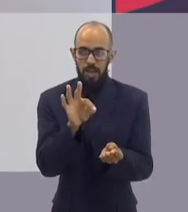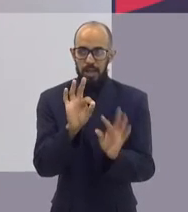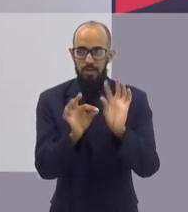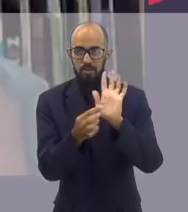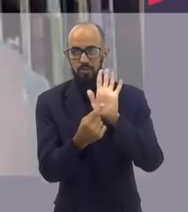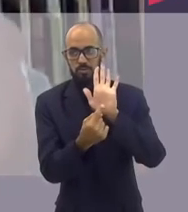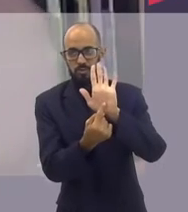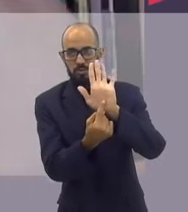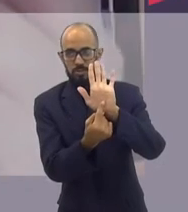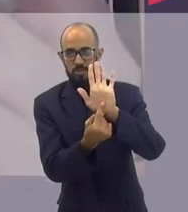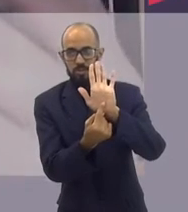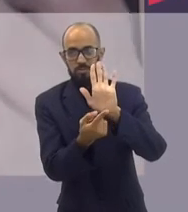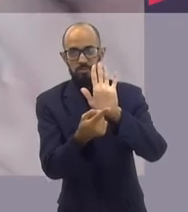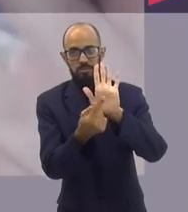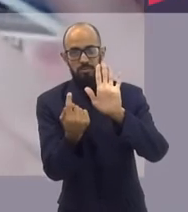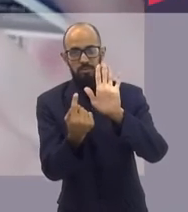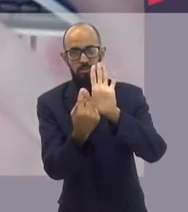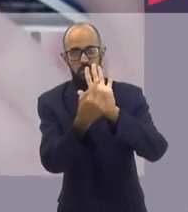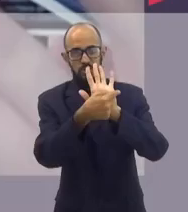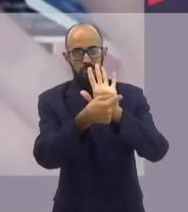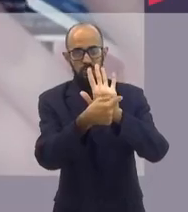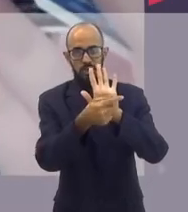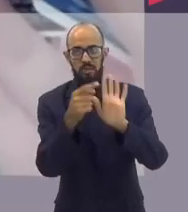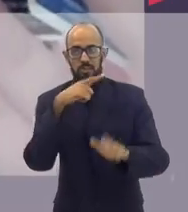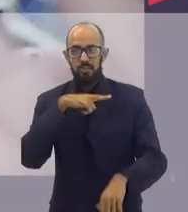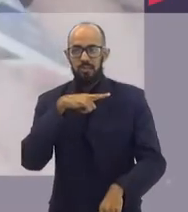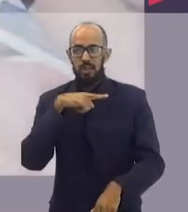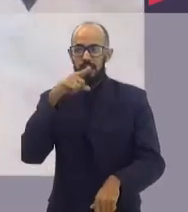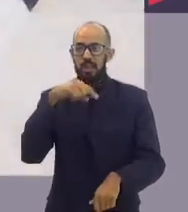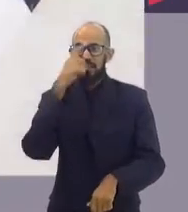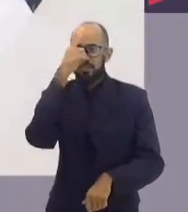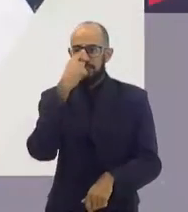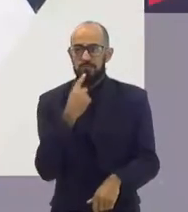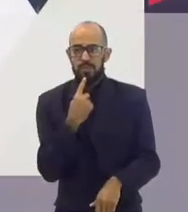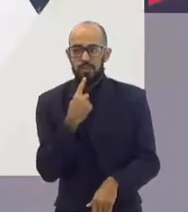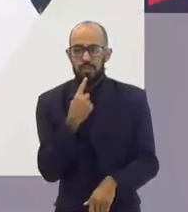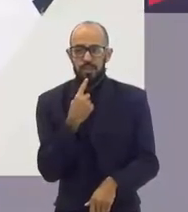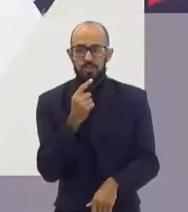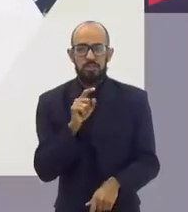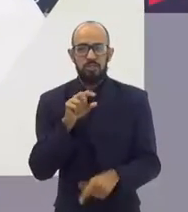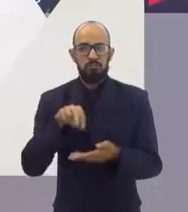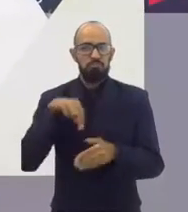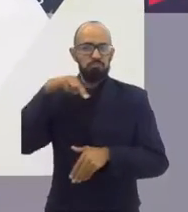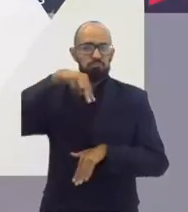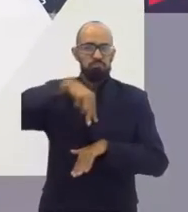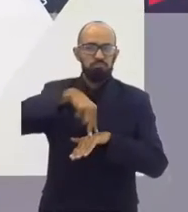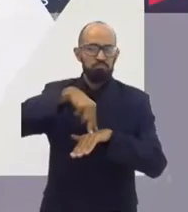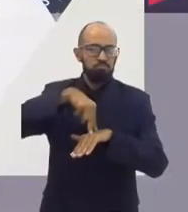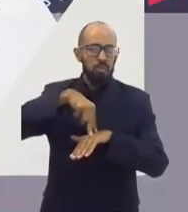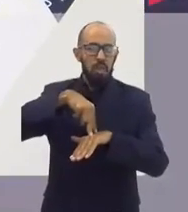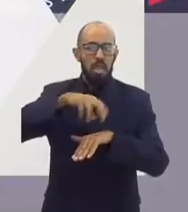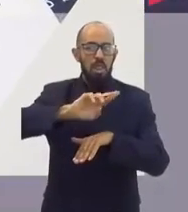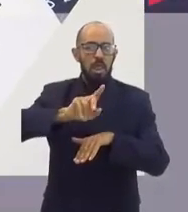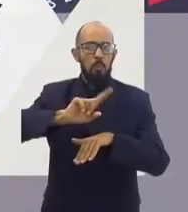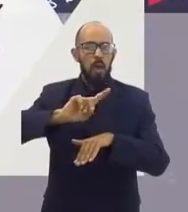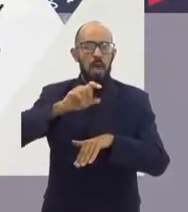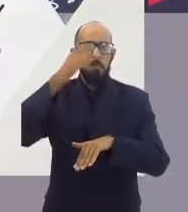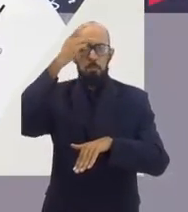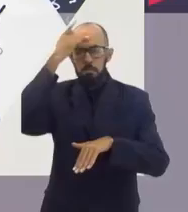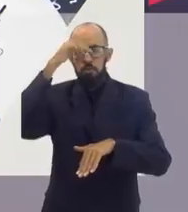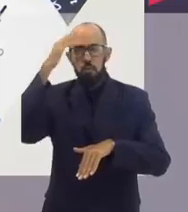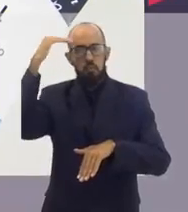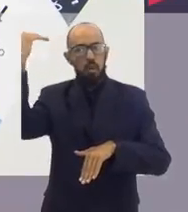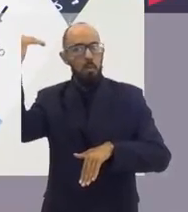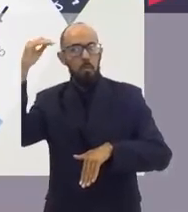específica aqui do jogo com personagens, né? E quem são esses personagens, professor? Esse aqui não são ninguém, são